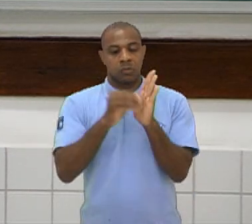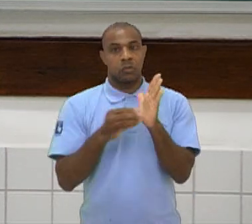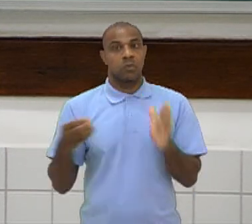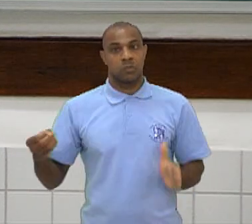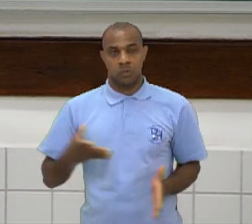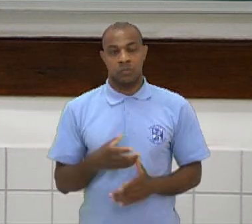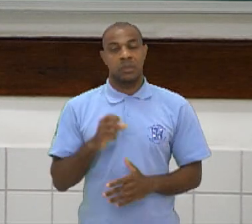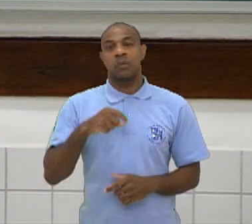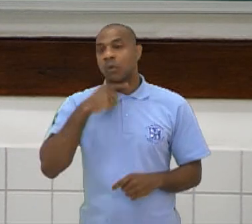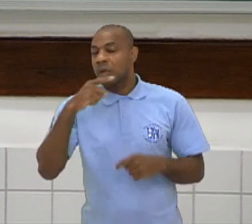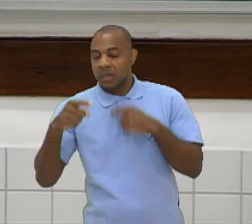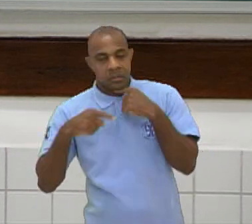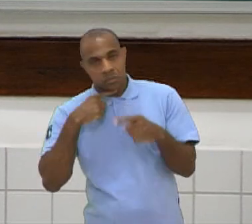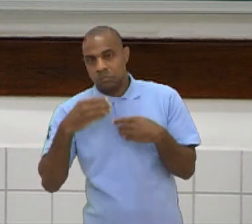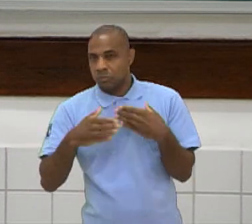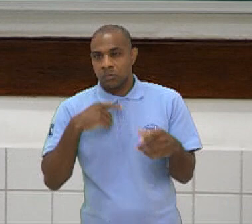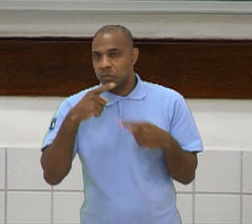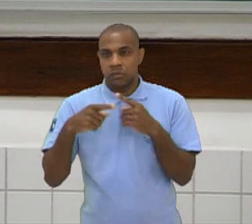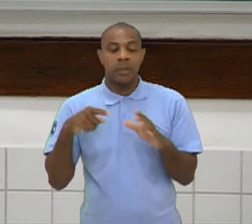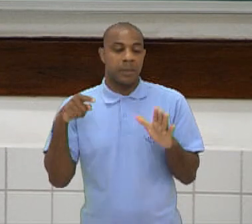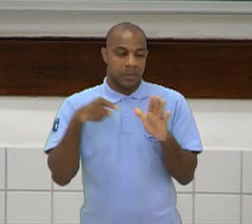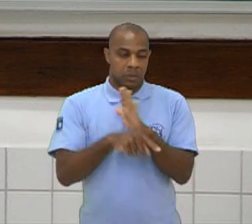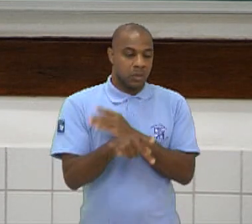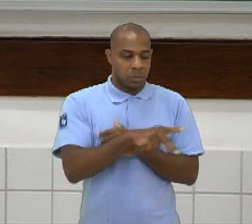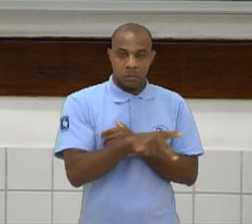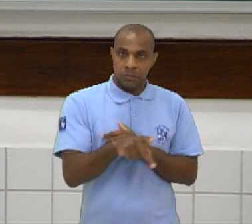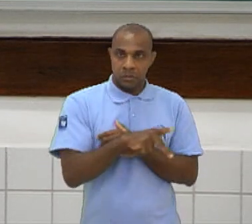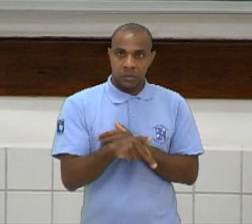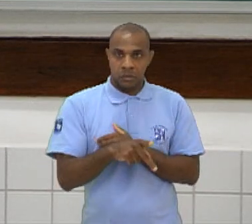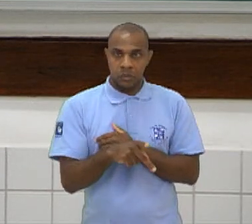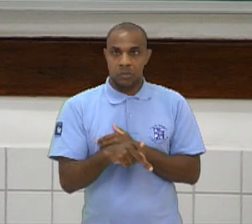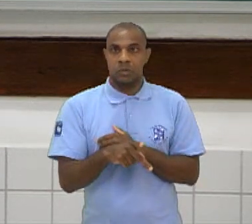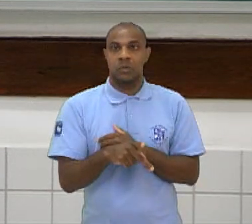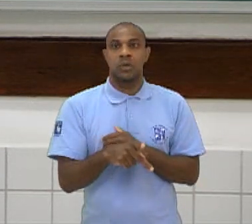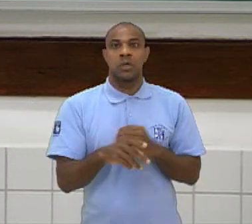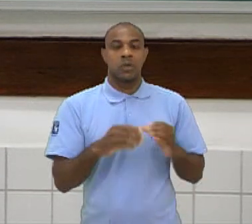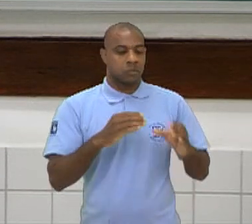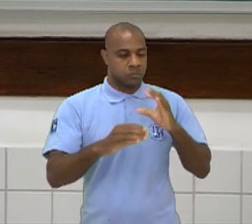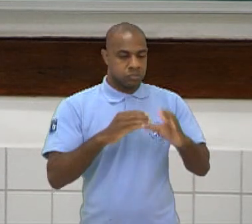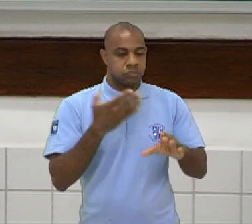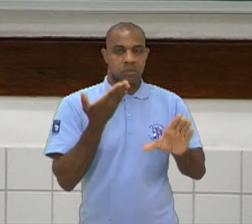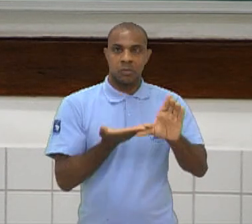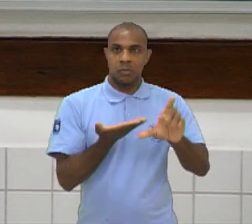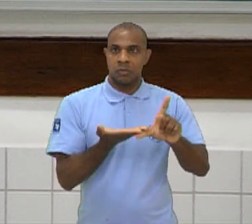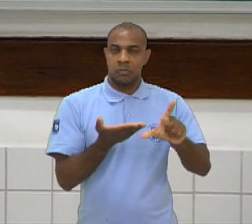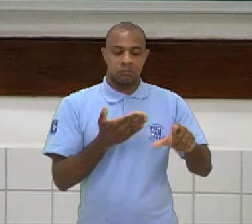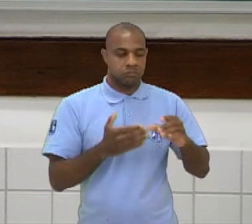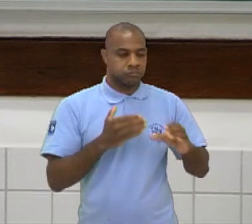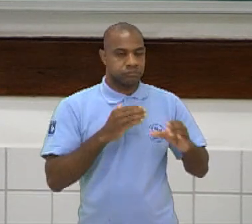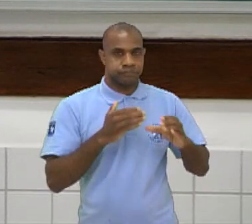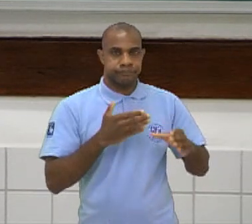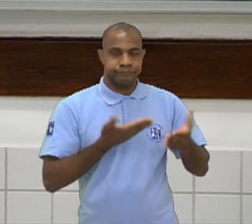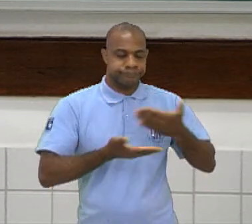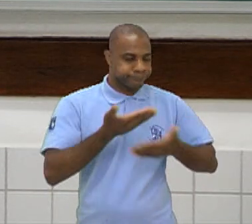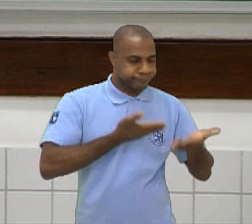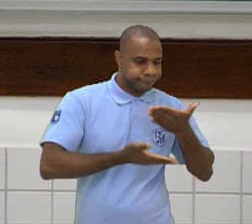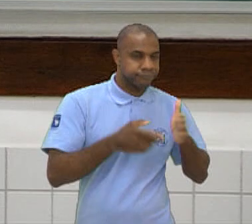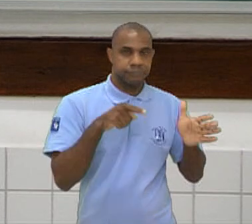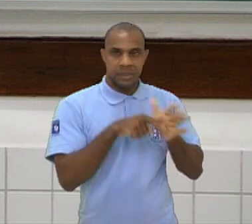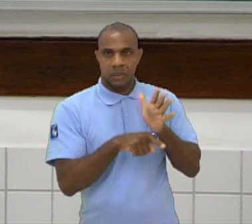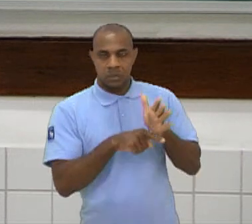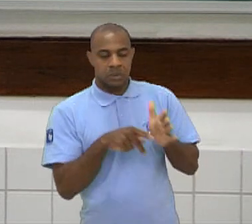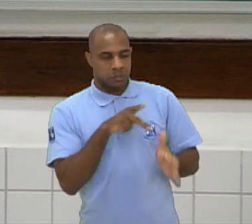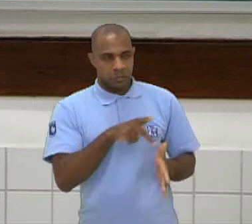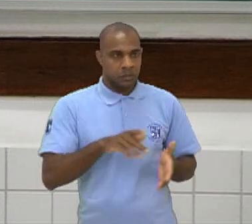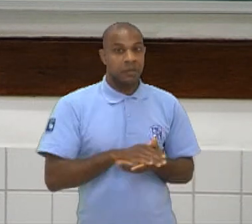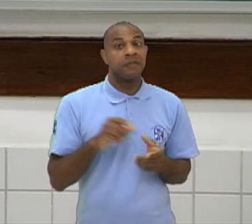se você tiver dúvida, o que você vai fazer mesmo? Vai entrar em contato com o seu professor ou vai falar comigo. Outra coisa, gente, façam as atividades do